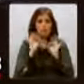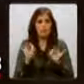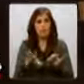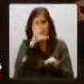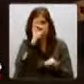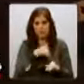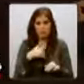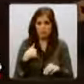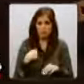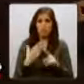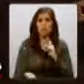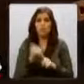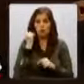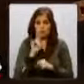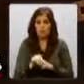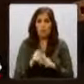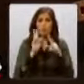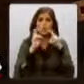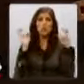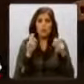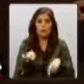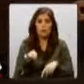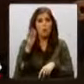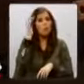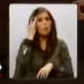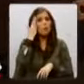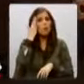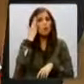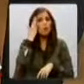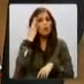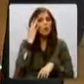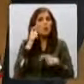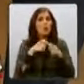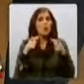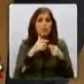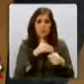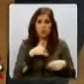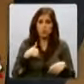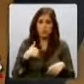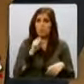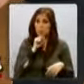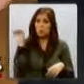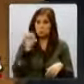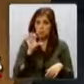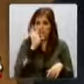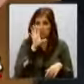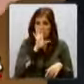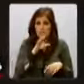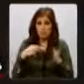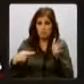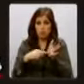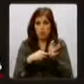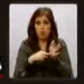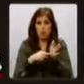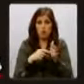Ministério da Saúde também conseguimos descobrir o número do cartão de Saúde Mas pode piorar e costuma carregar a bateria